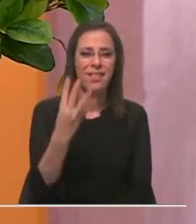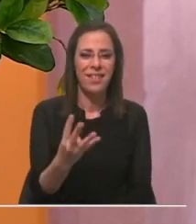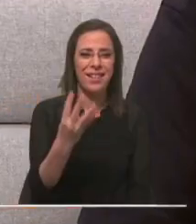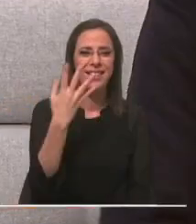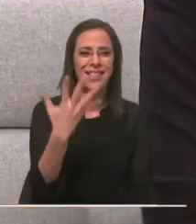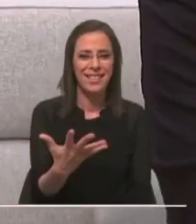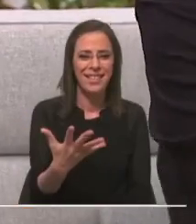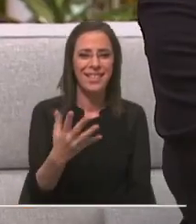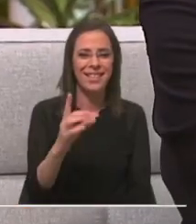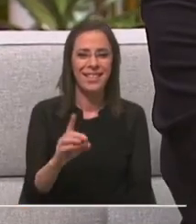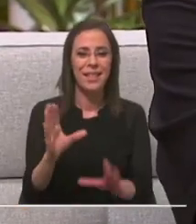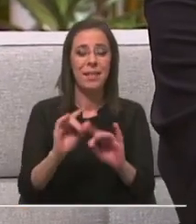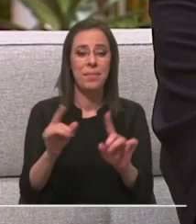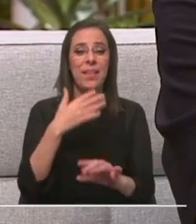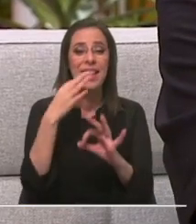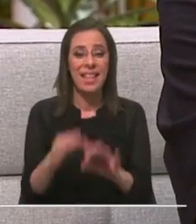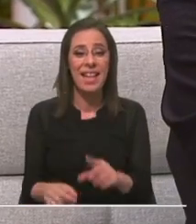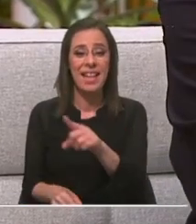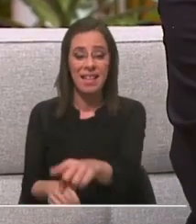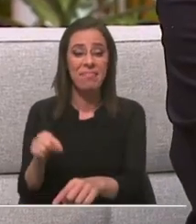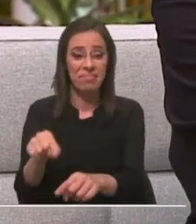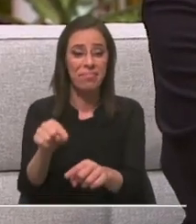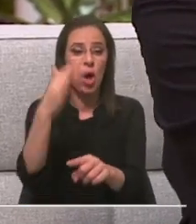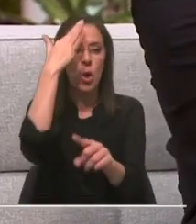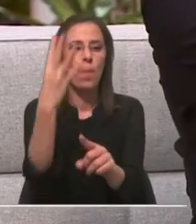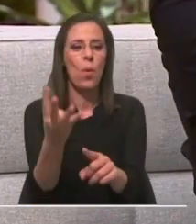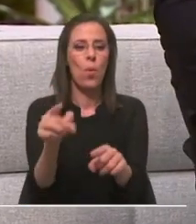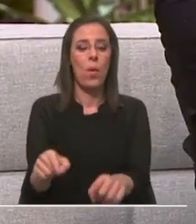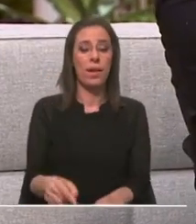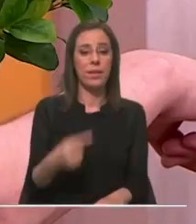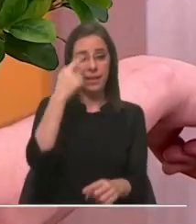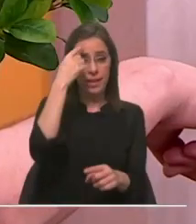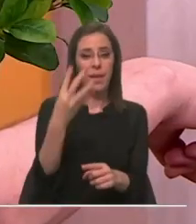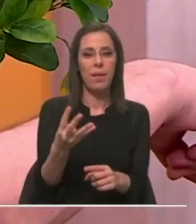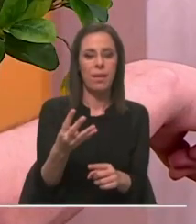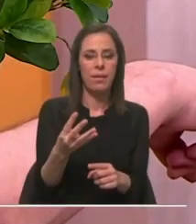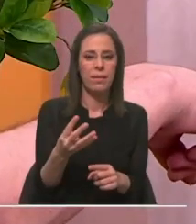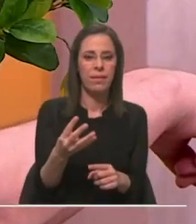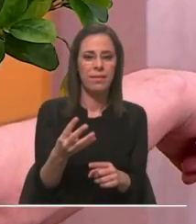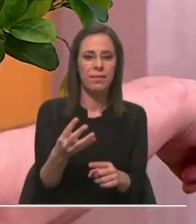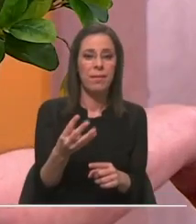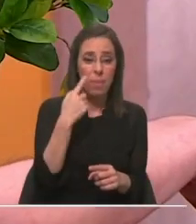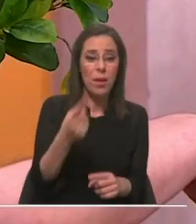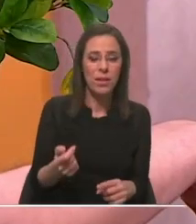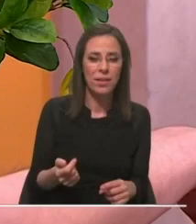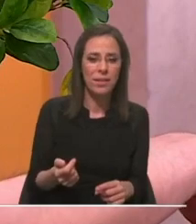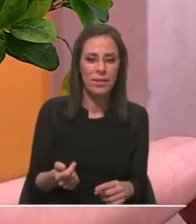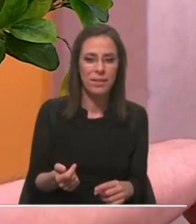3, 4, 5, 6. Não é preciso mais. Eu tenho certeza absoluta que a Diana tem o número 4. Estás a pensar no 4, não é? Mostra,